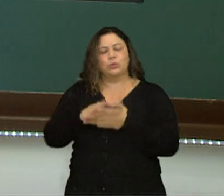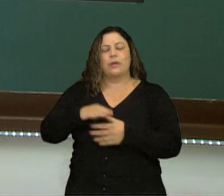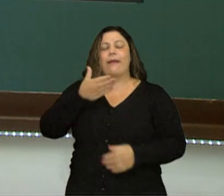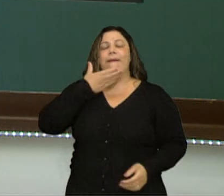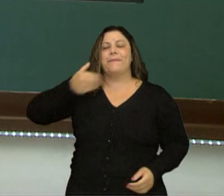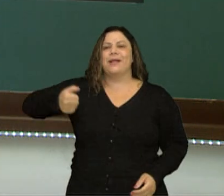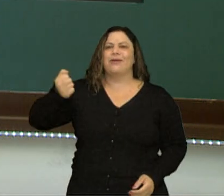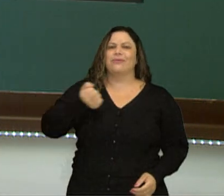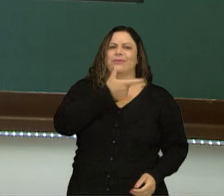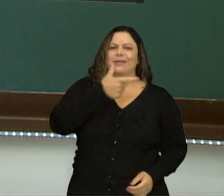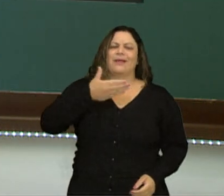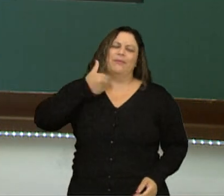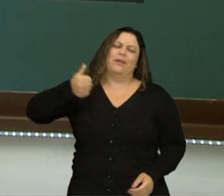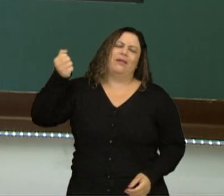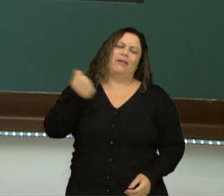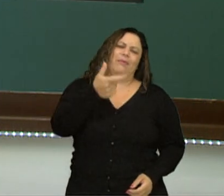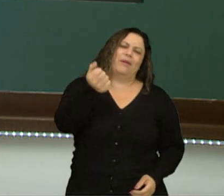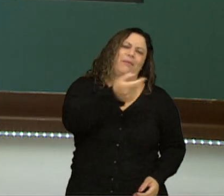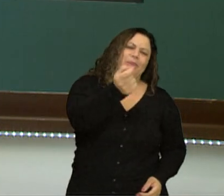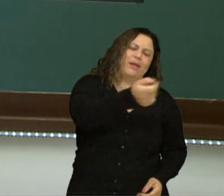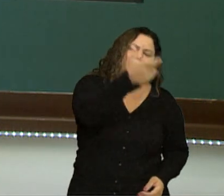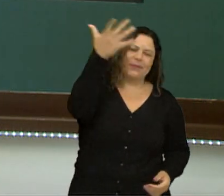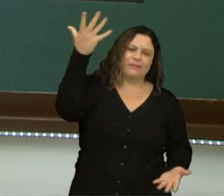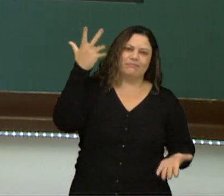outro ainda.